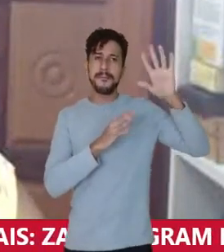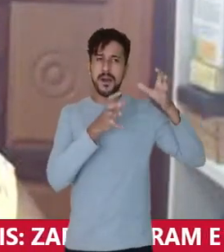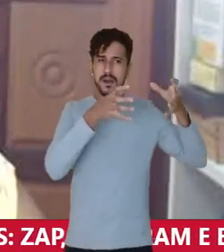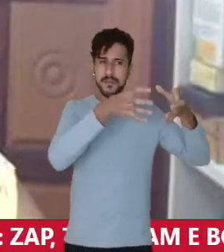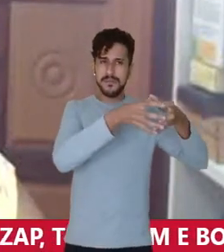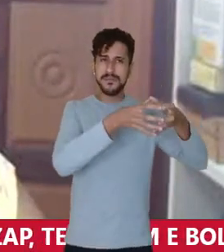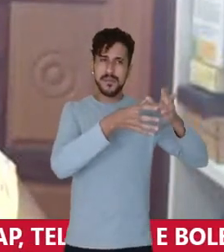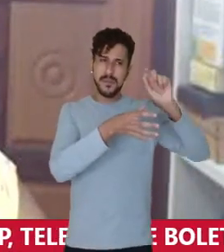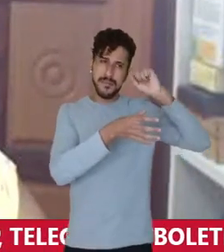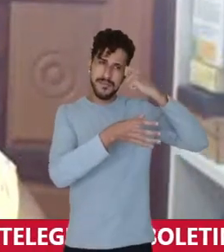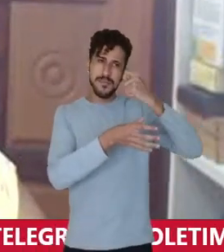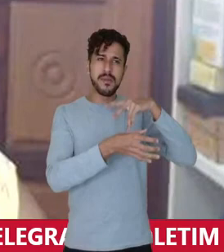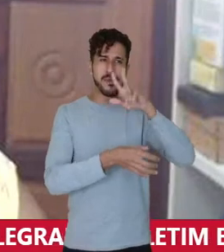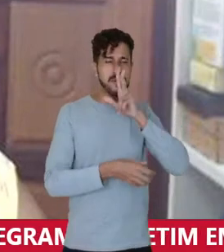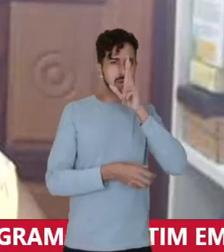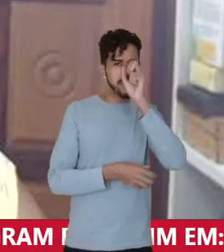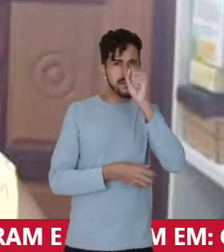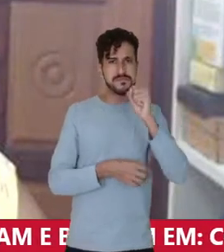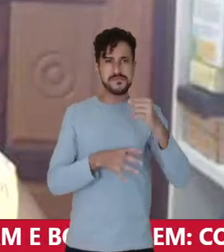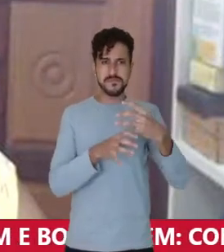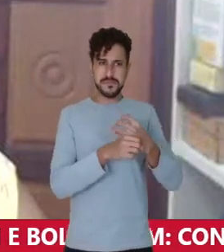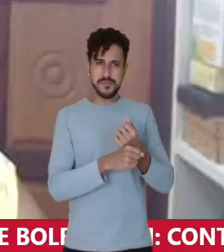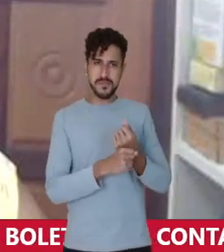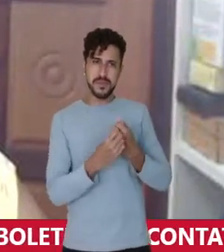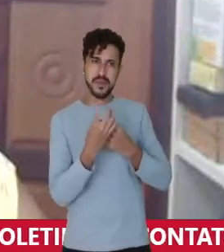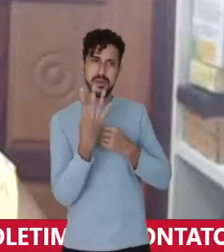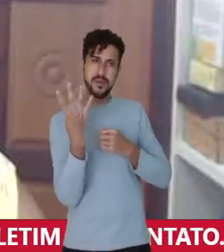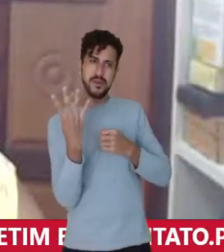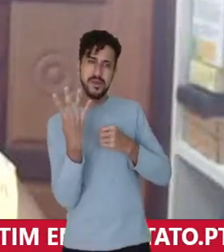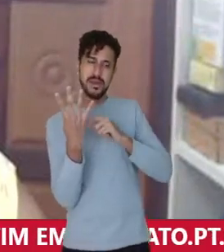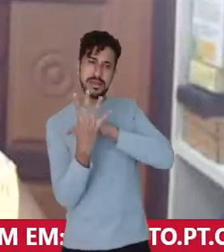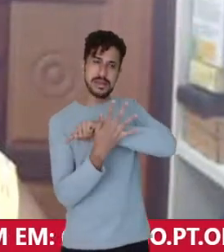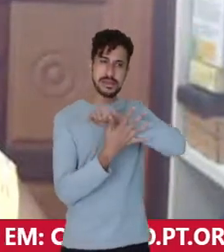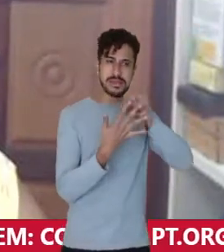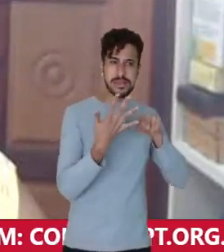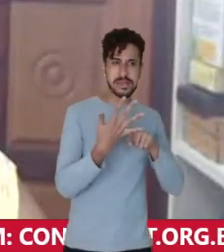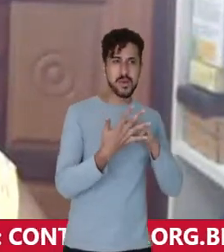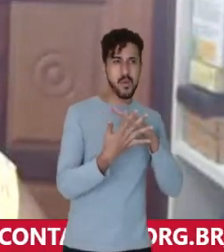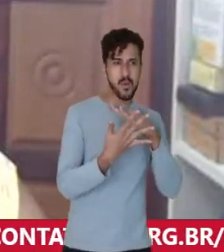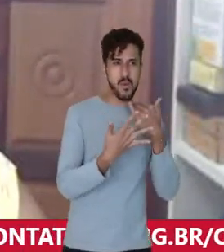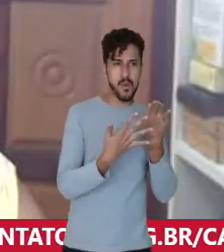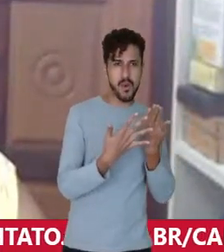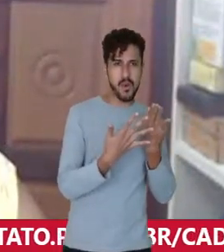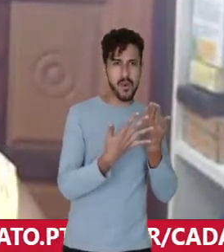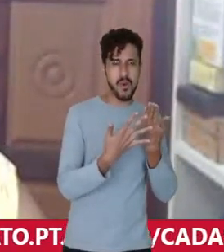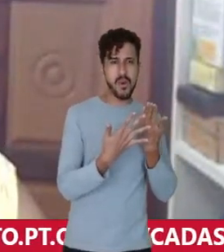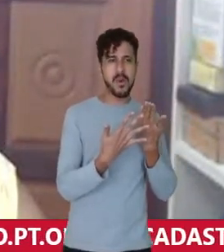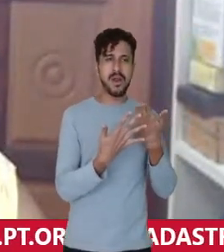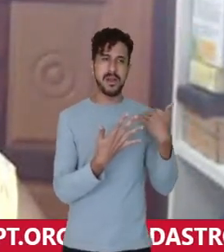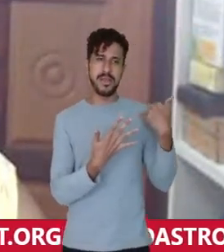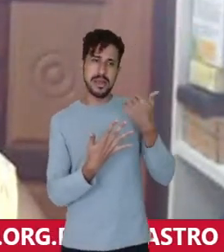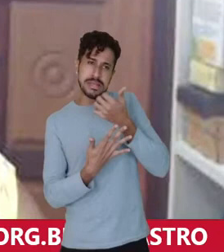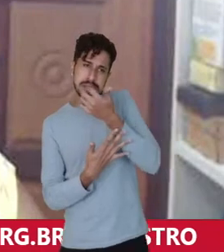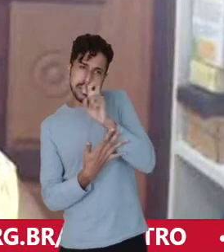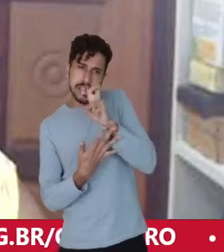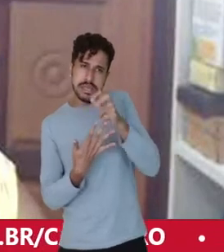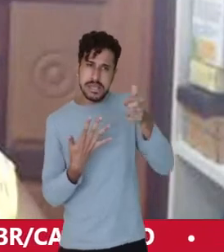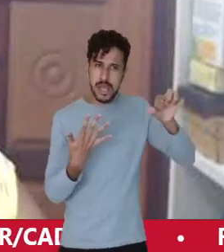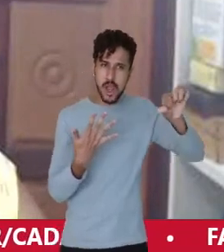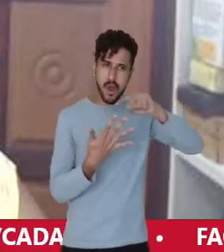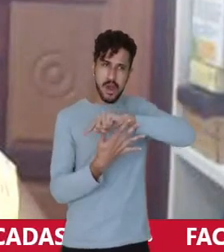se intensifica, chegando a 4 em cada 5 entre as vítimas de 15 a 19